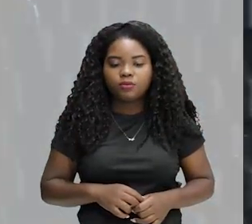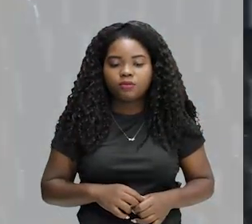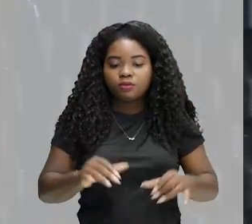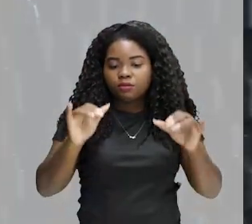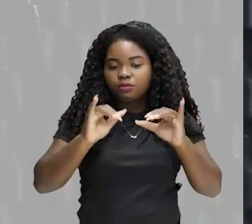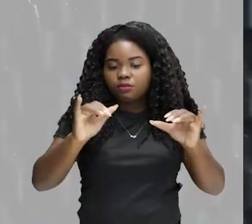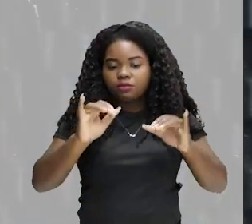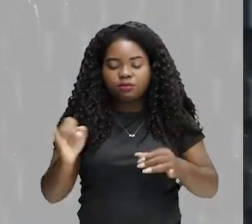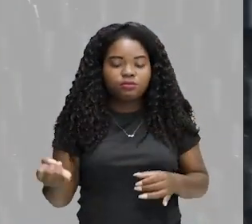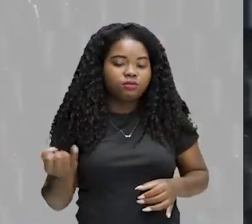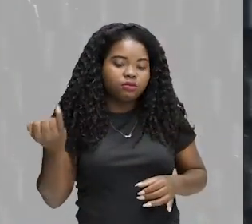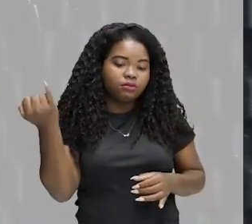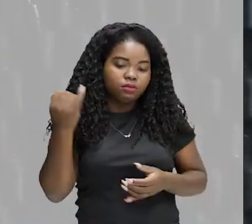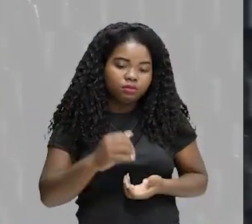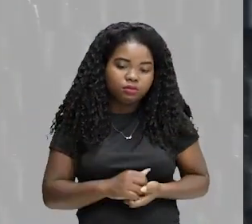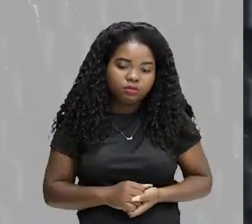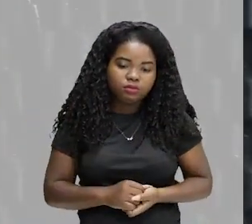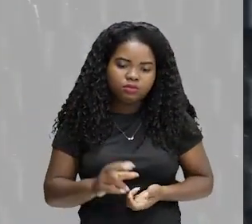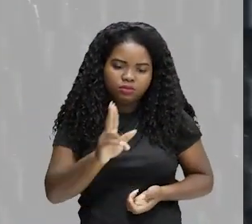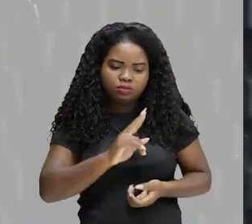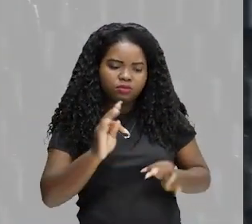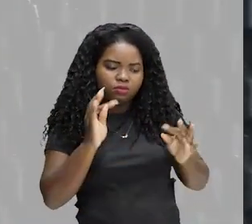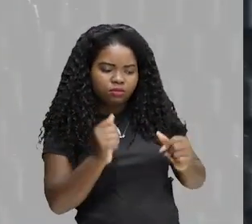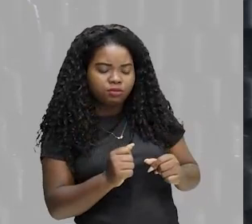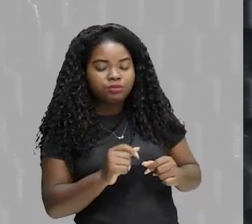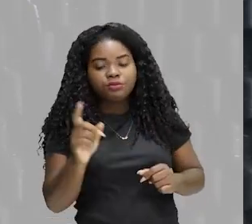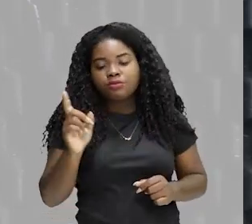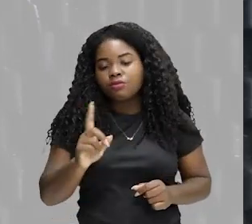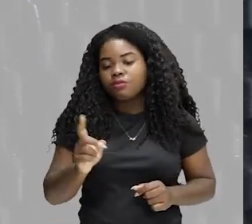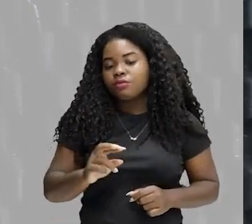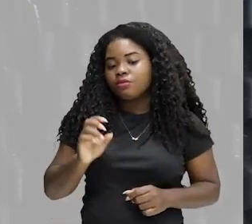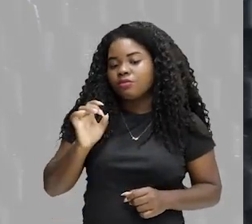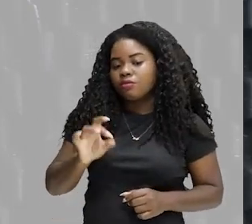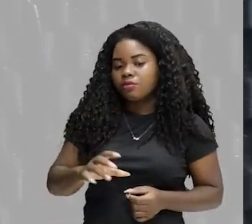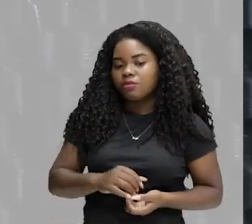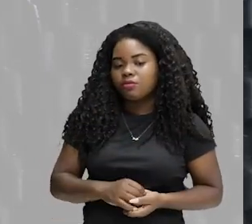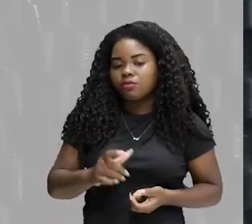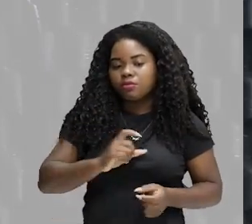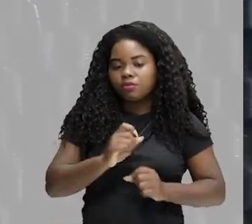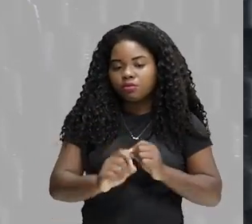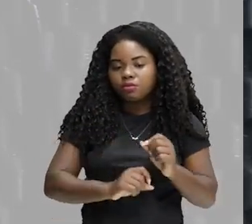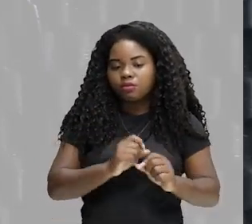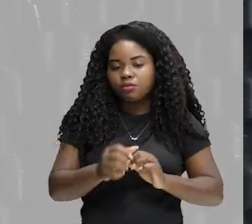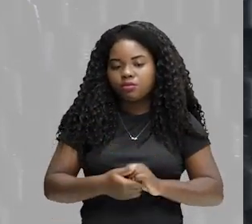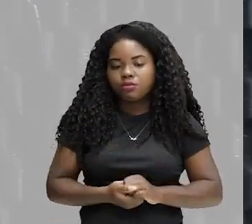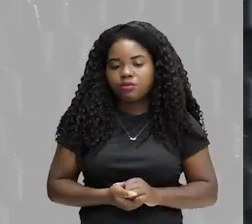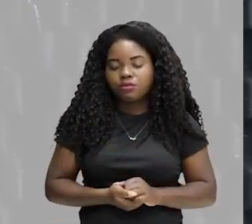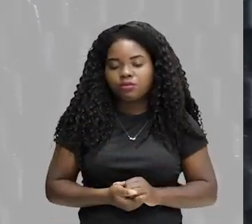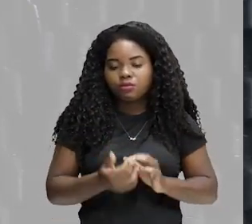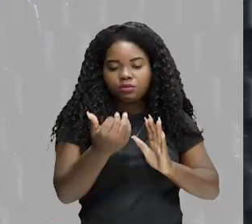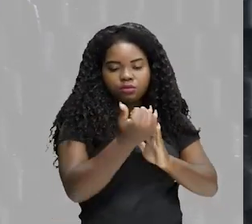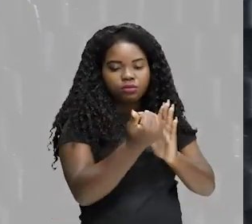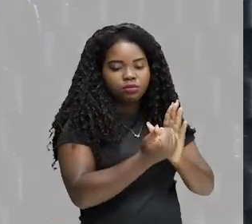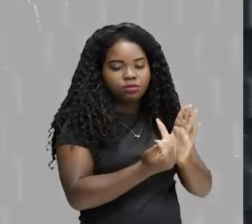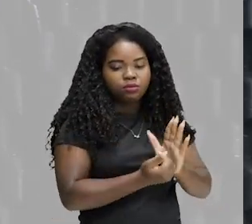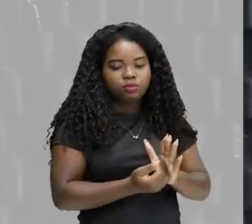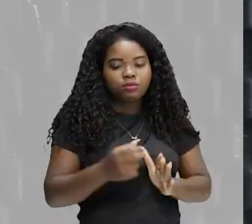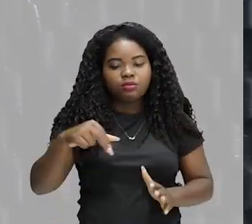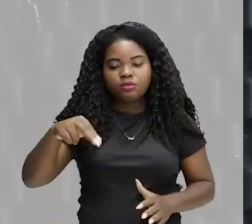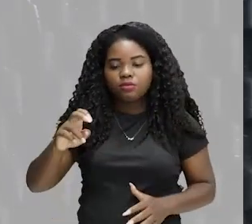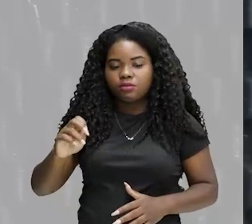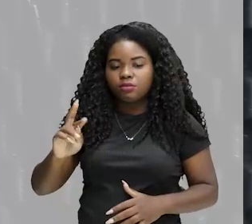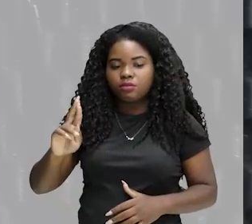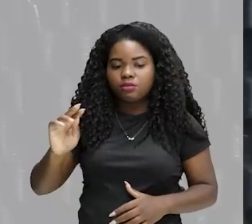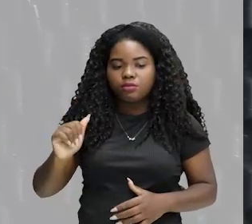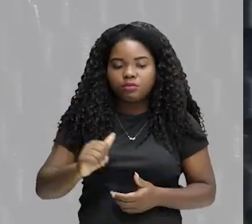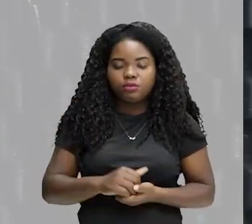informação importantíssima. Eu não vou usar todos eles, eu vou usar somente aquele que corresponde à classificação que deu como neutra, tá